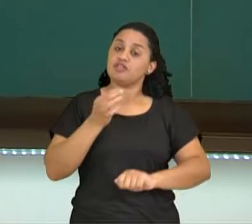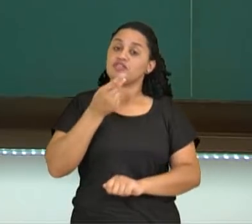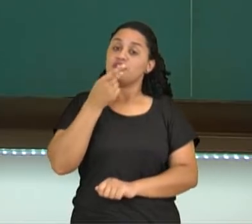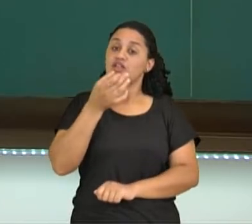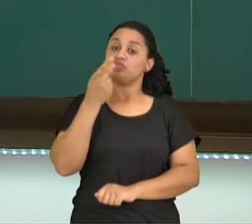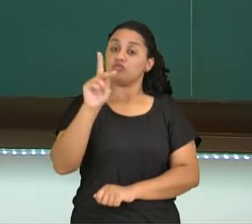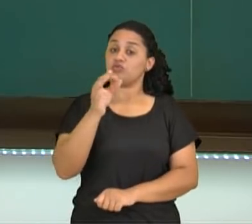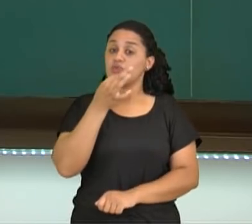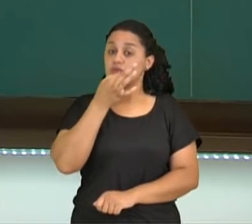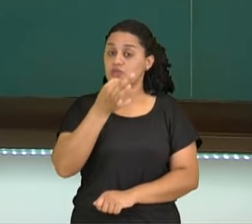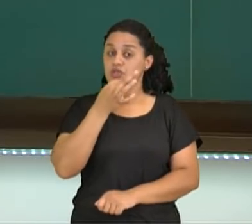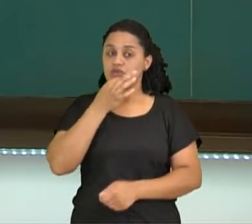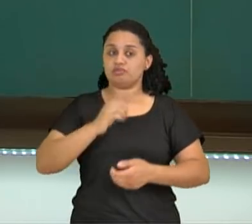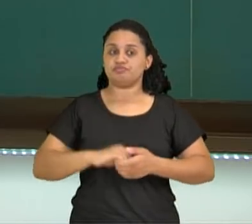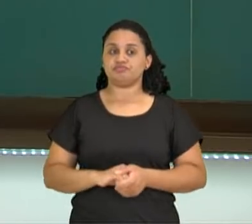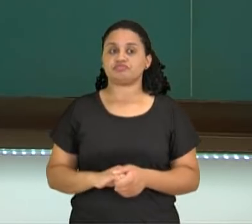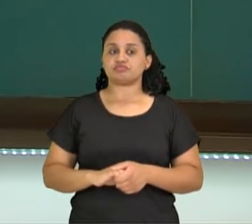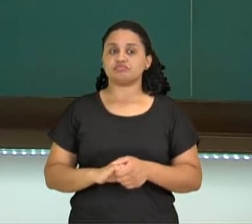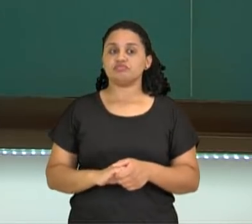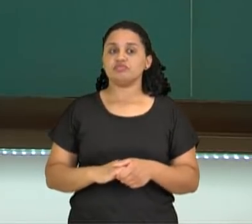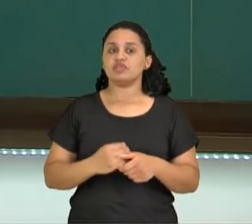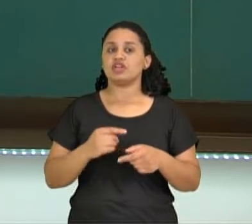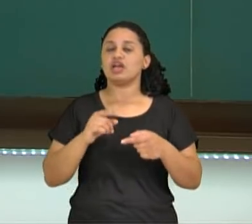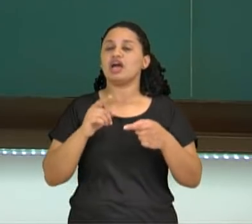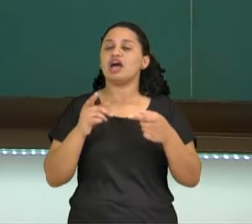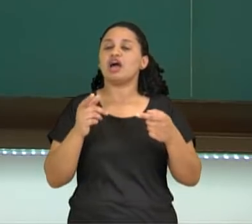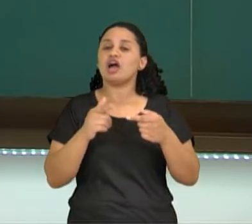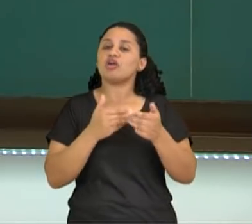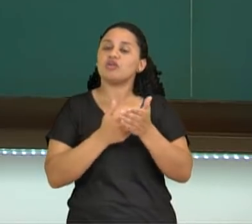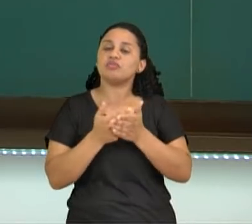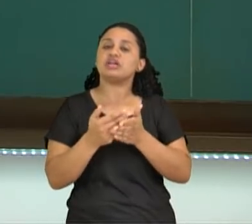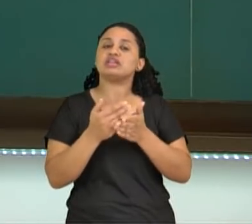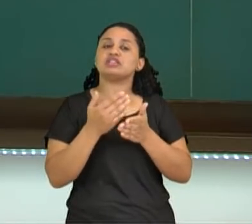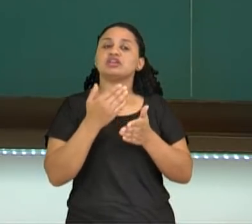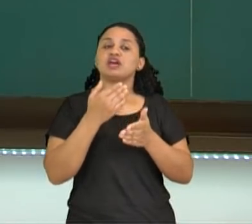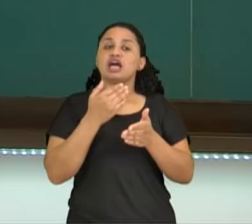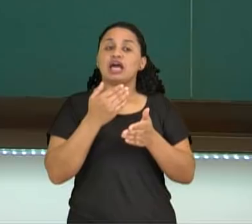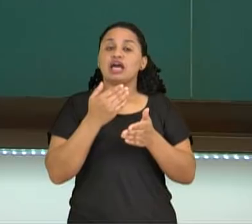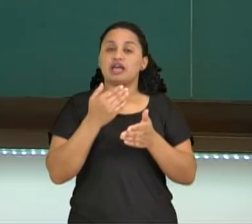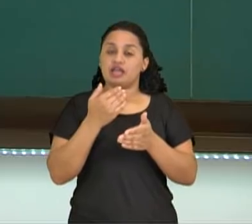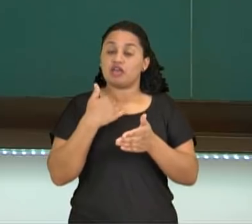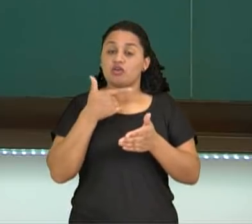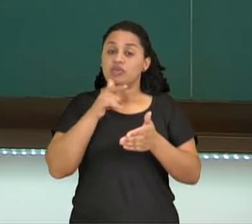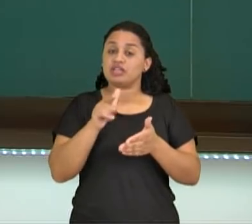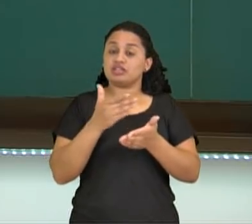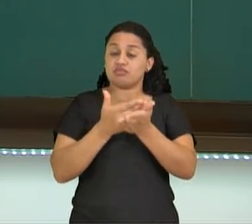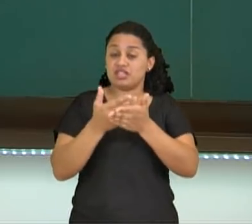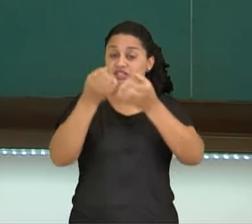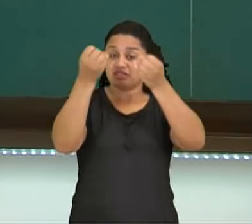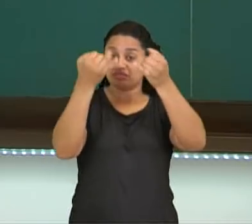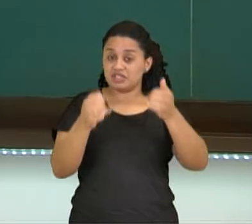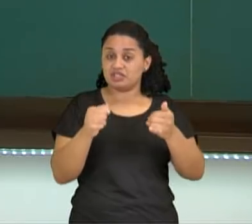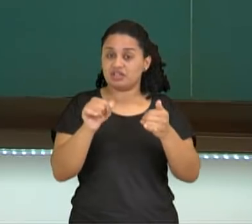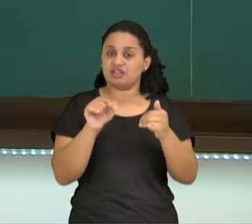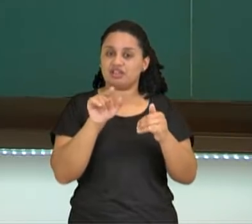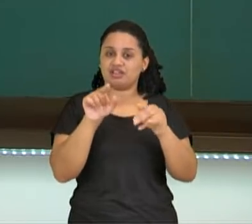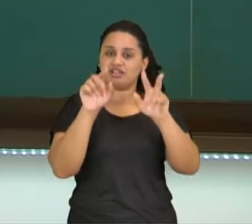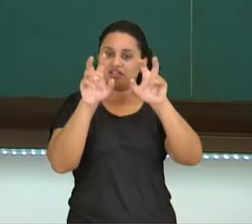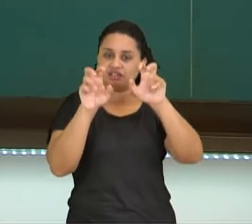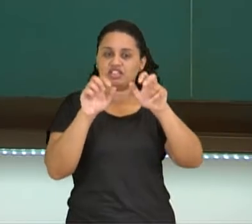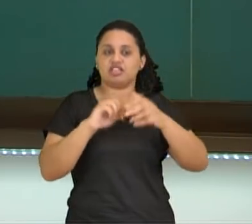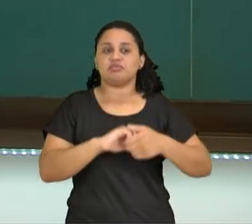ok? Então, ó, peça a palavra e explique. Seja respeitoso com as outras opiniões. O que